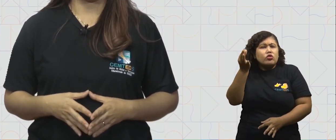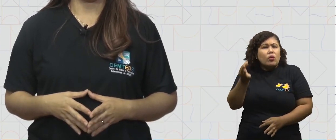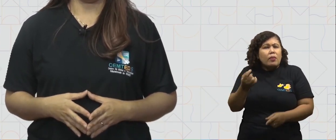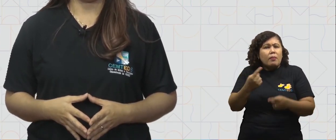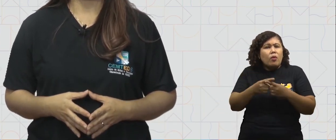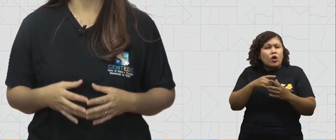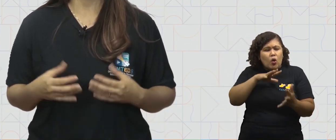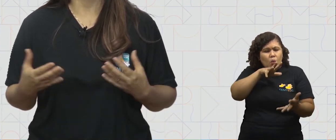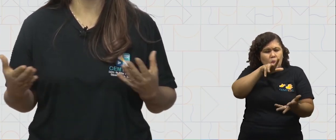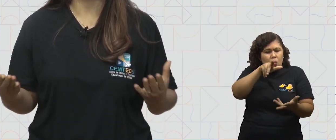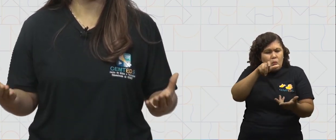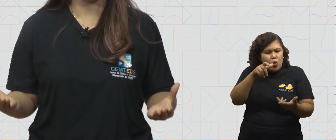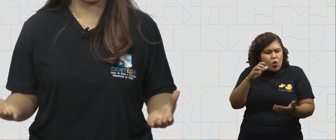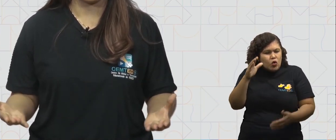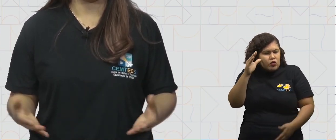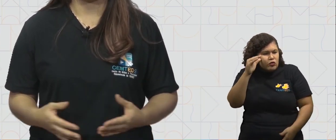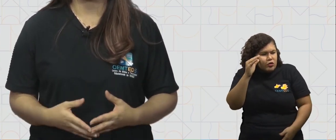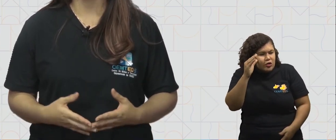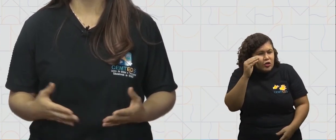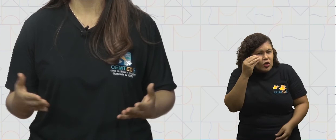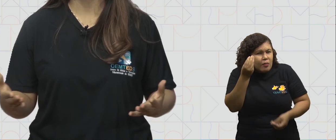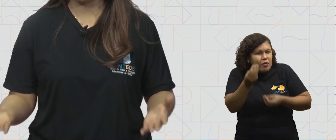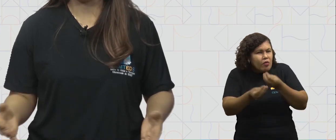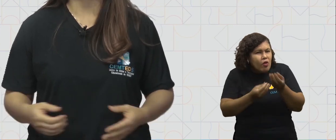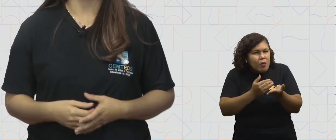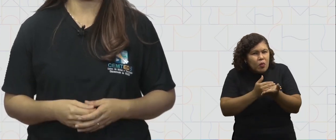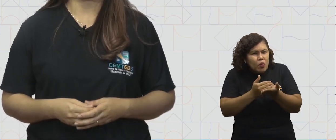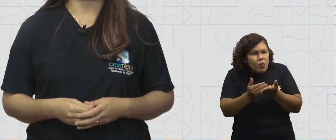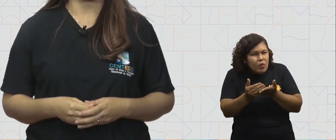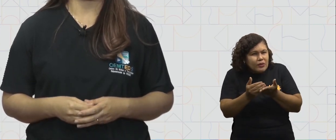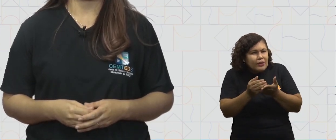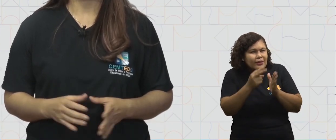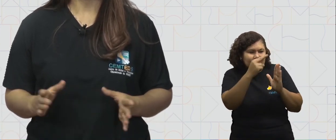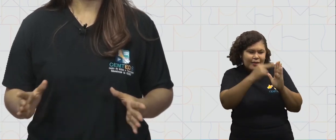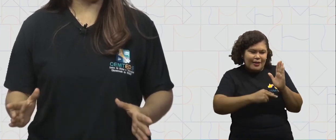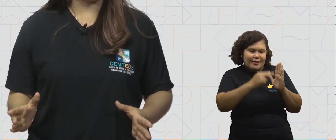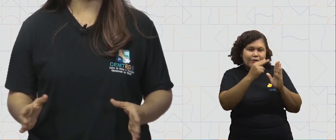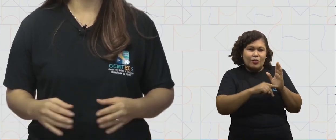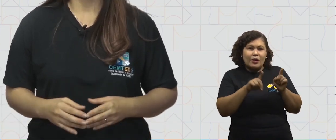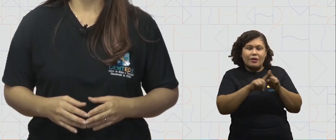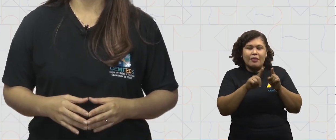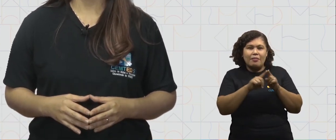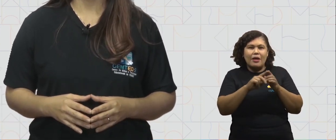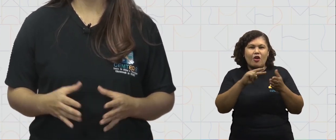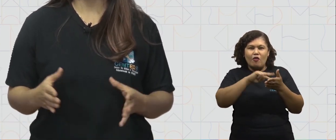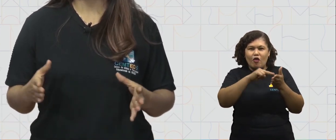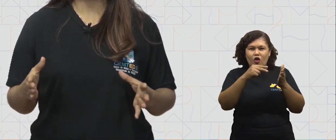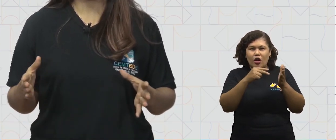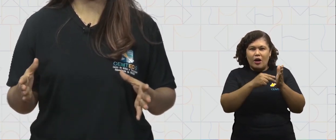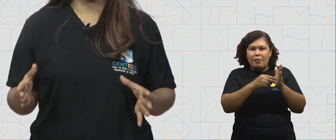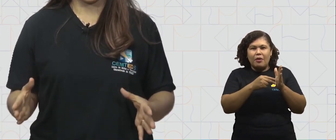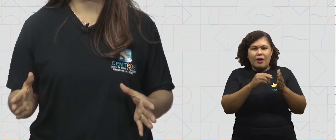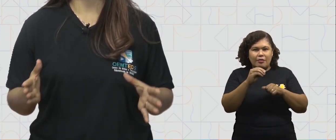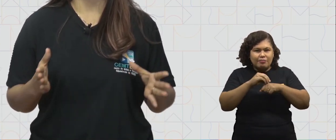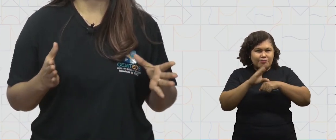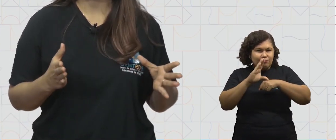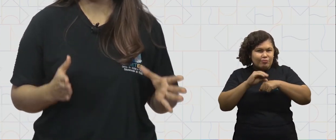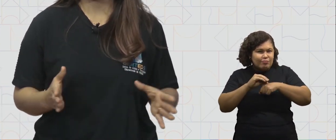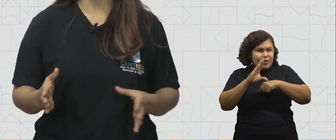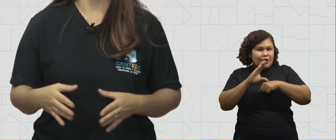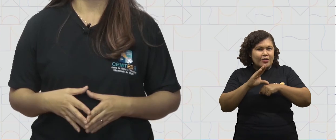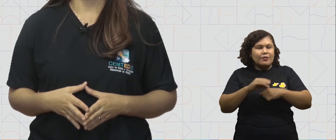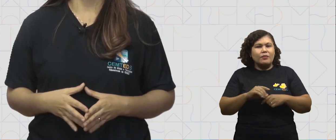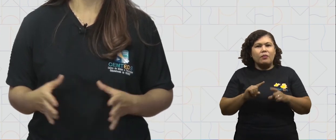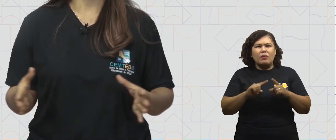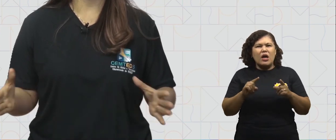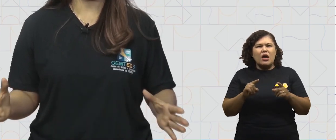através da leitura. Você amplia seu vocabulário também através da leitura. Mas, para que você não se disperse